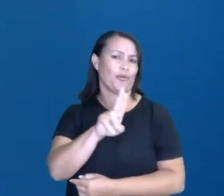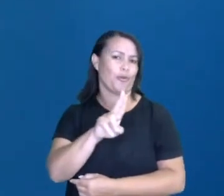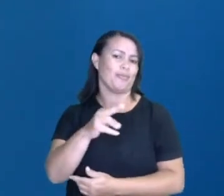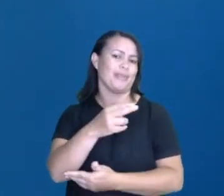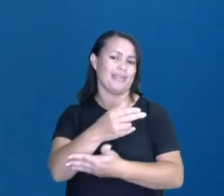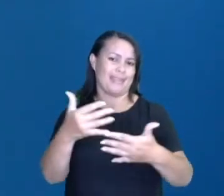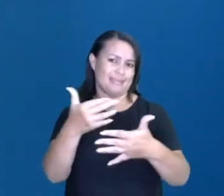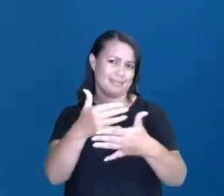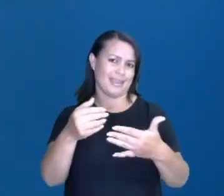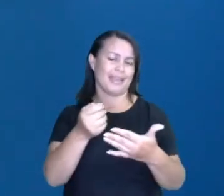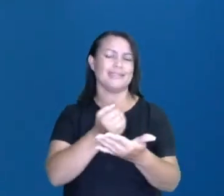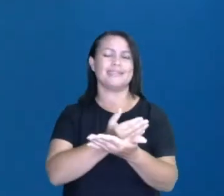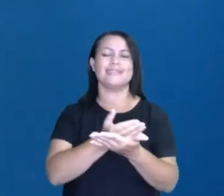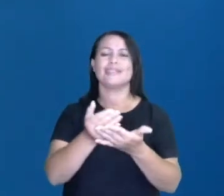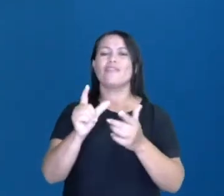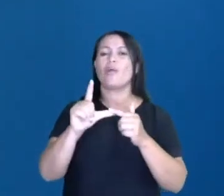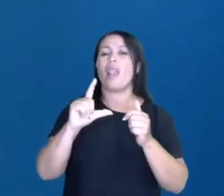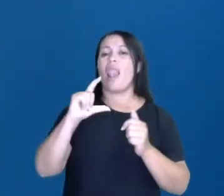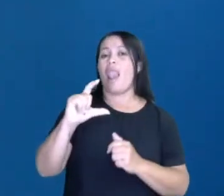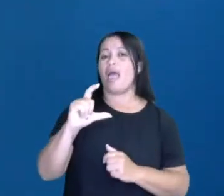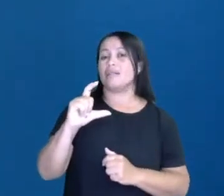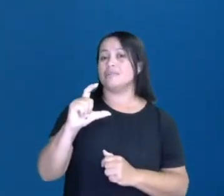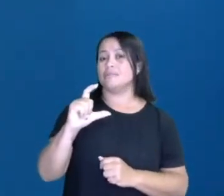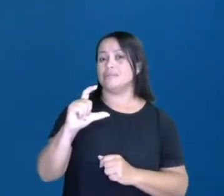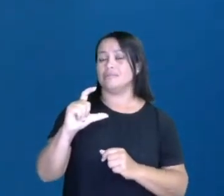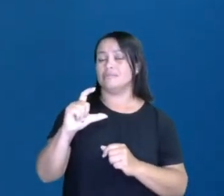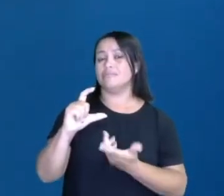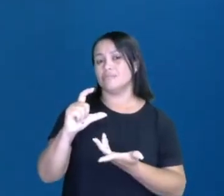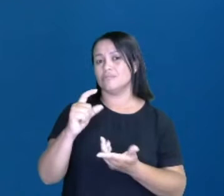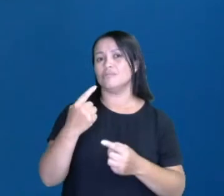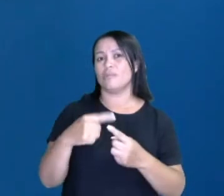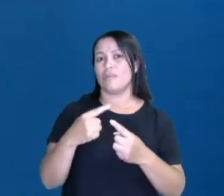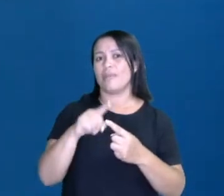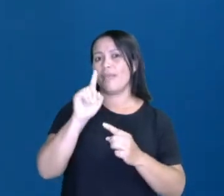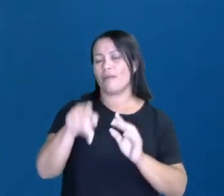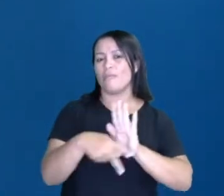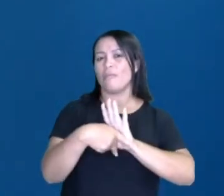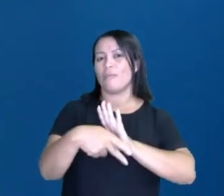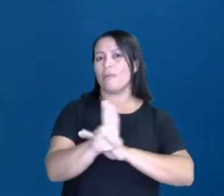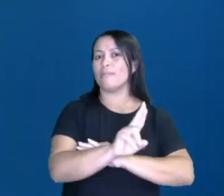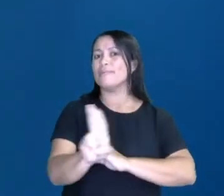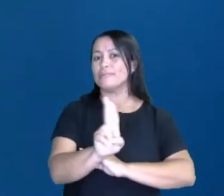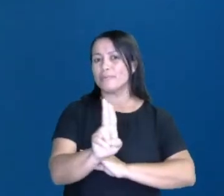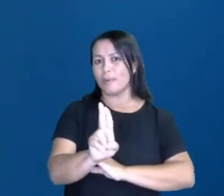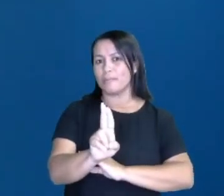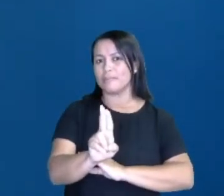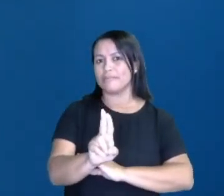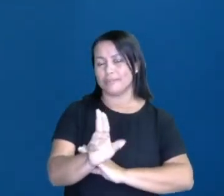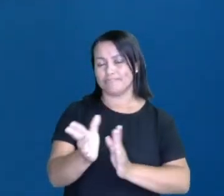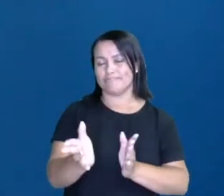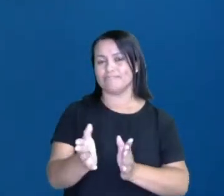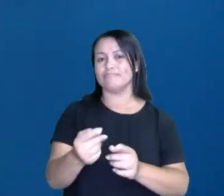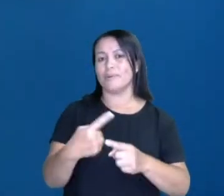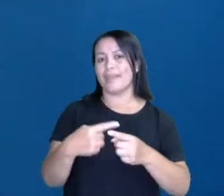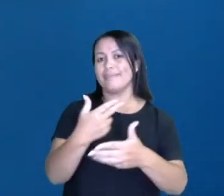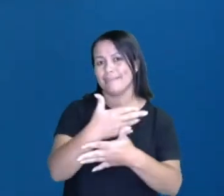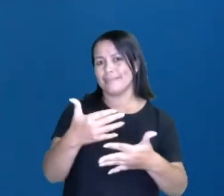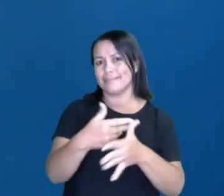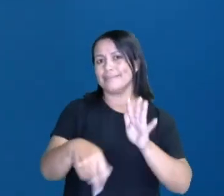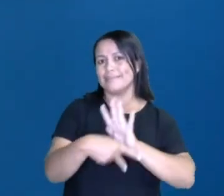Por quê? Aracaju é o nome próprio, específico da cidade. Certo,